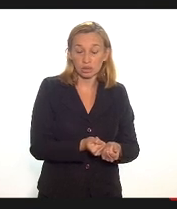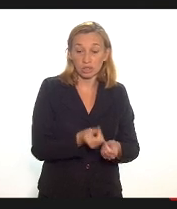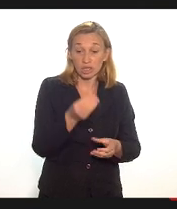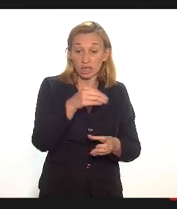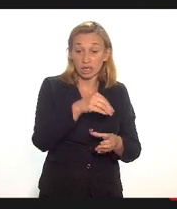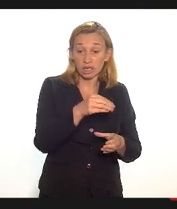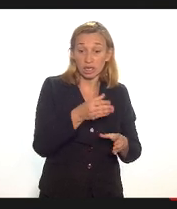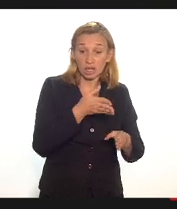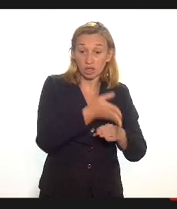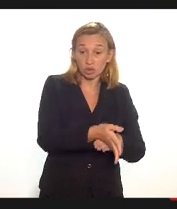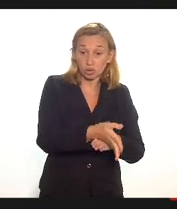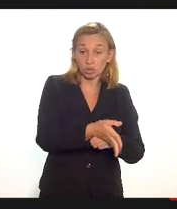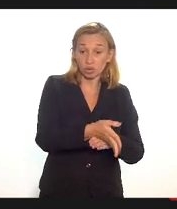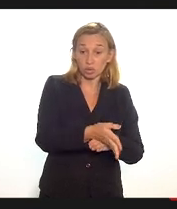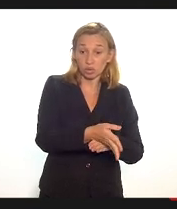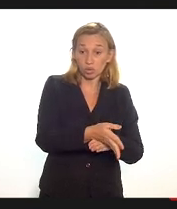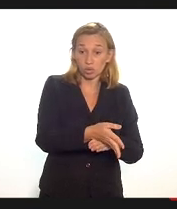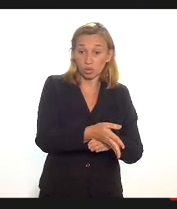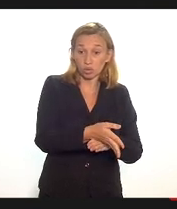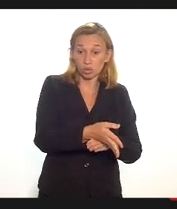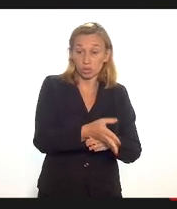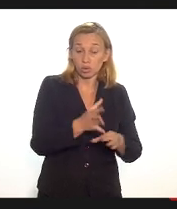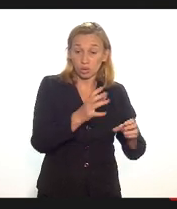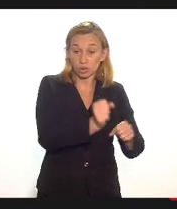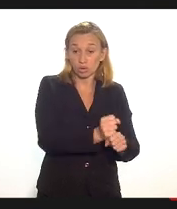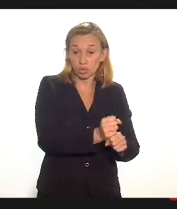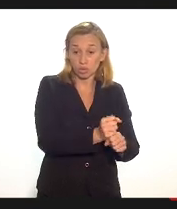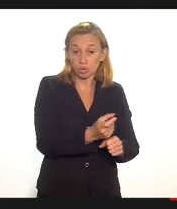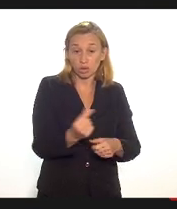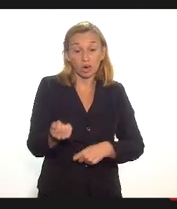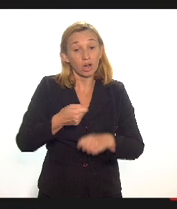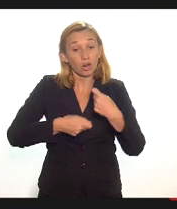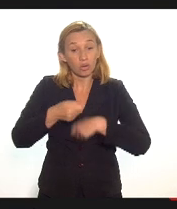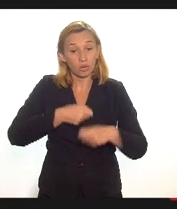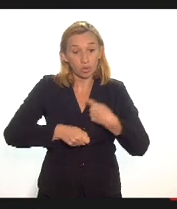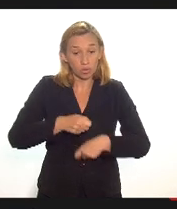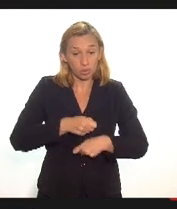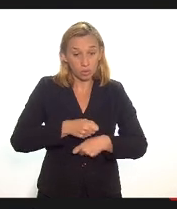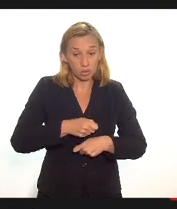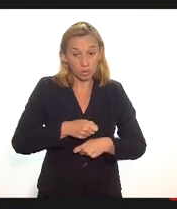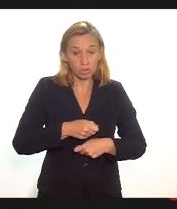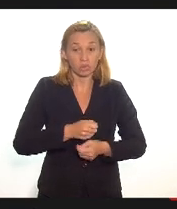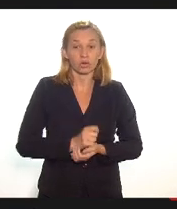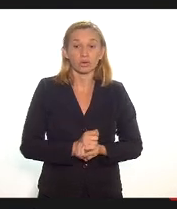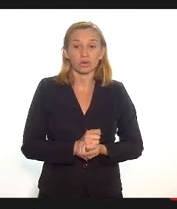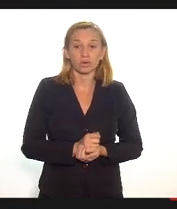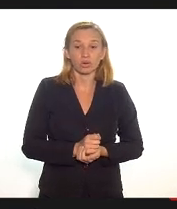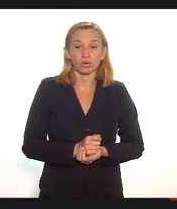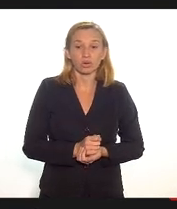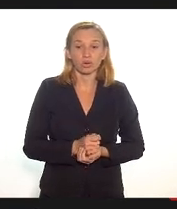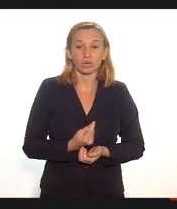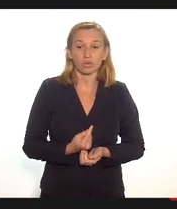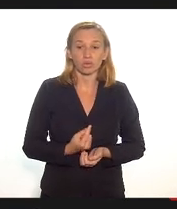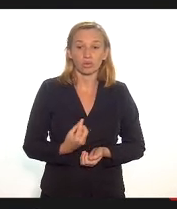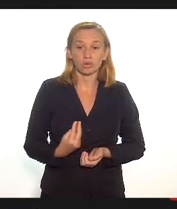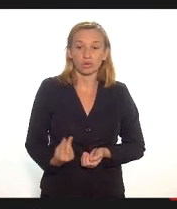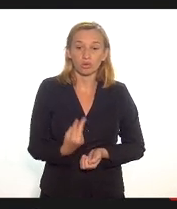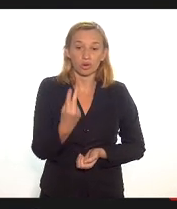entrou no cálculo econômico para se considerar o valor